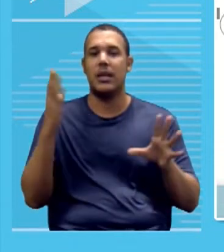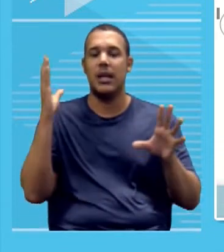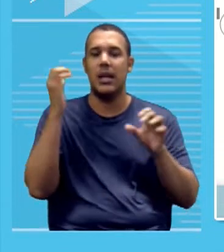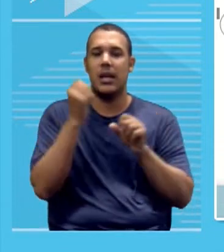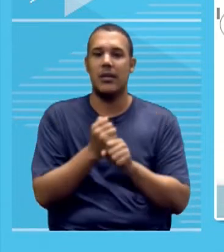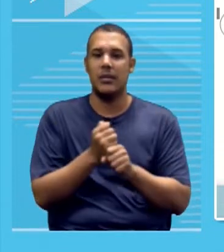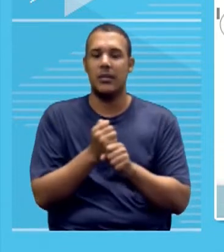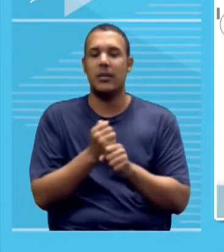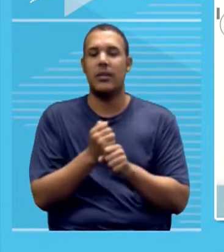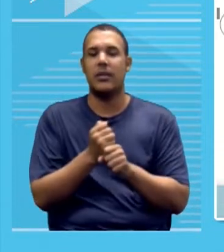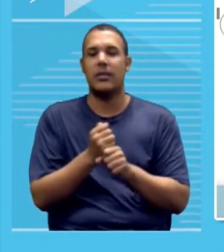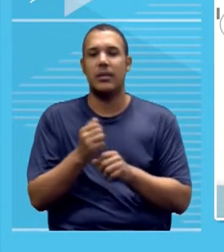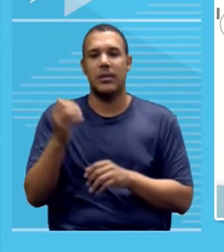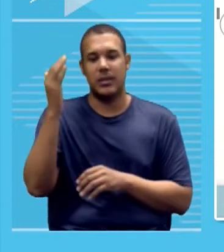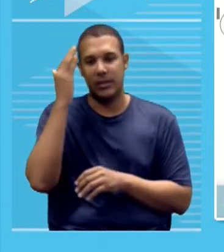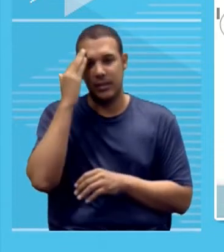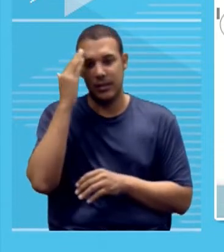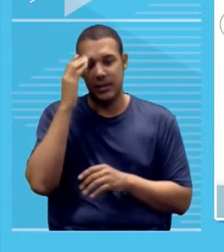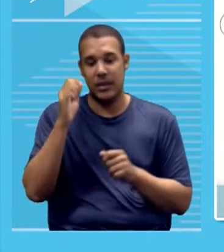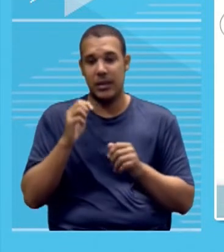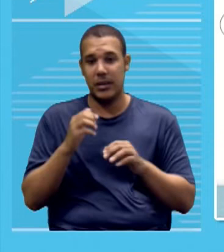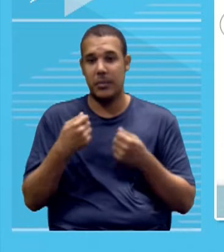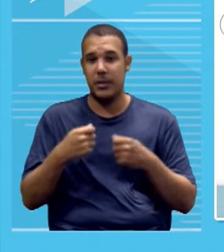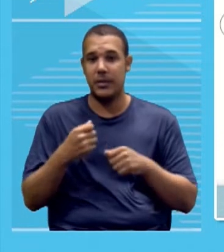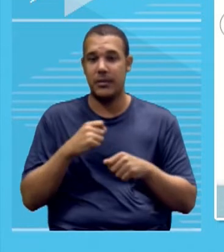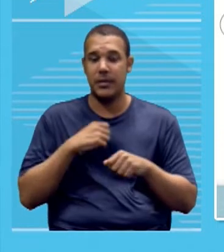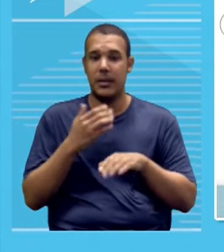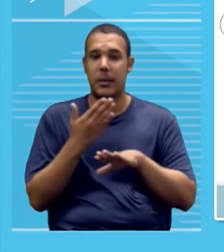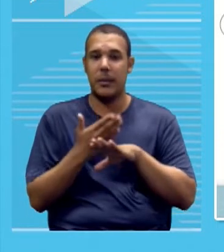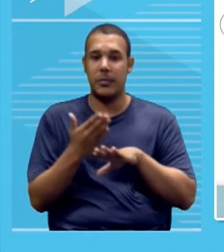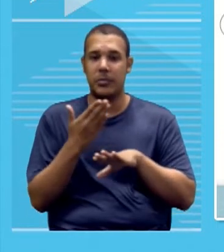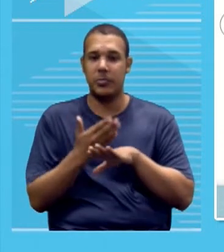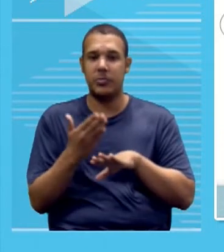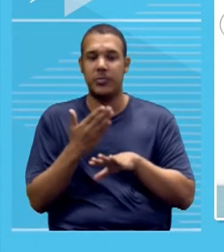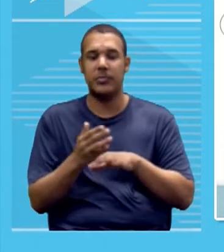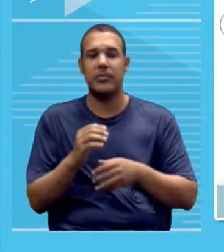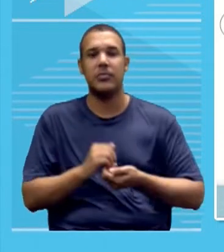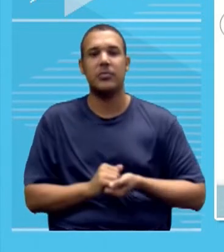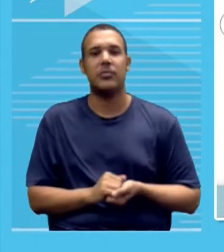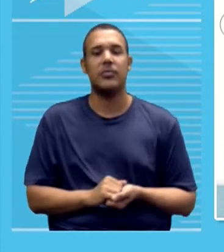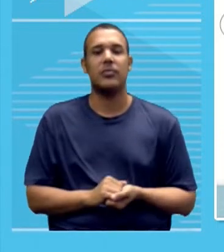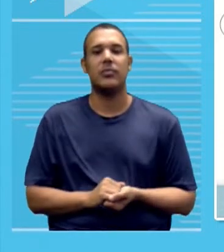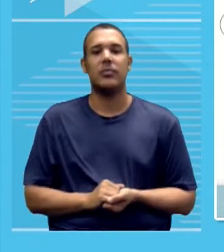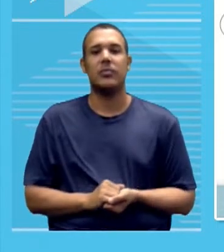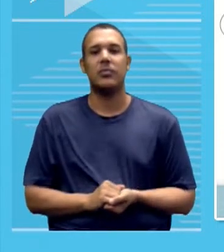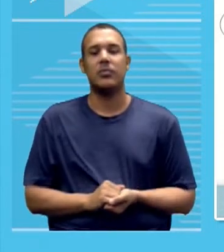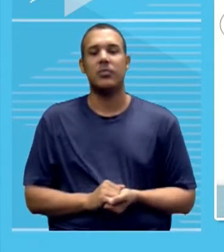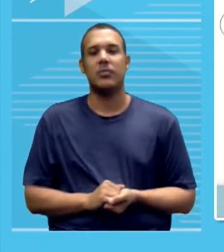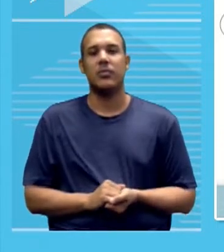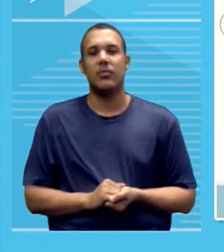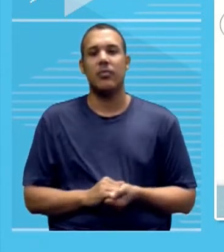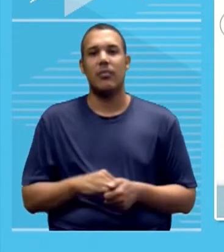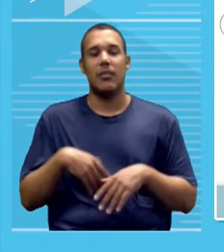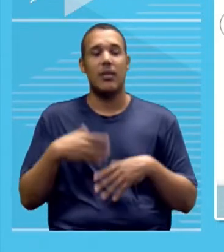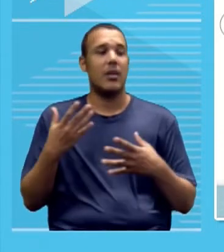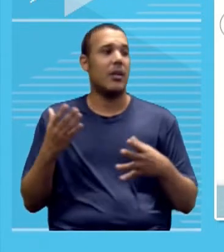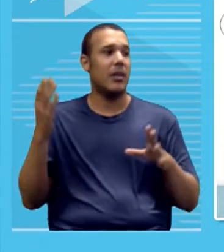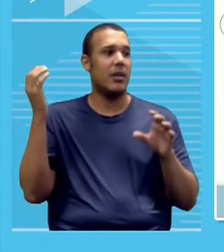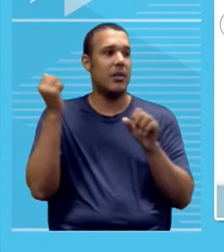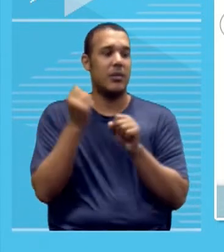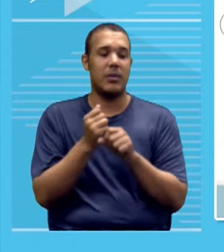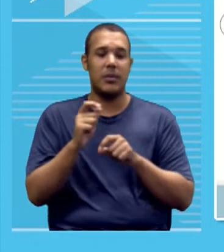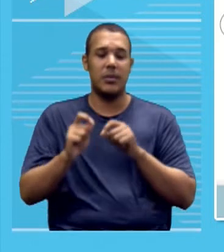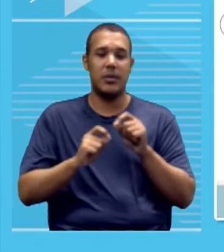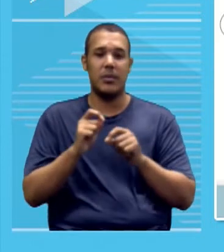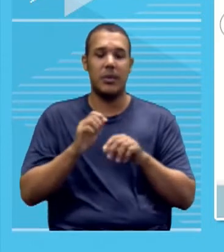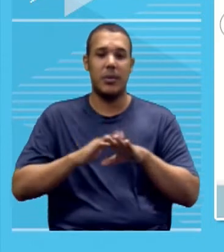questõezinhas, claro, para a gente poder ter uma prática, beleza? No sentido de revisar, a gente começa pelo mais básico